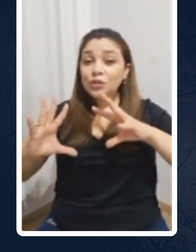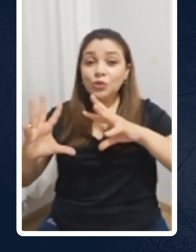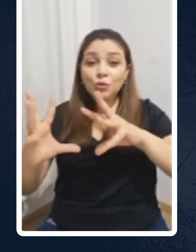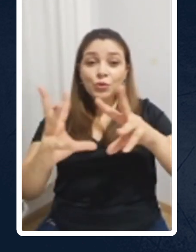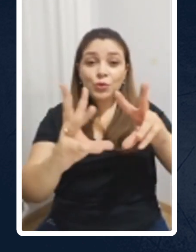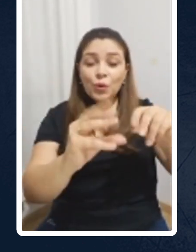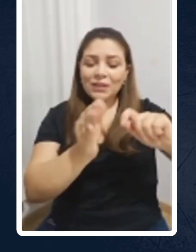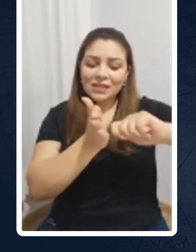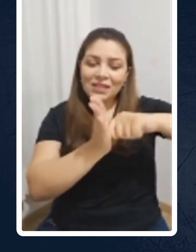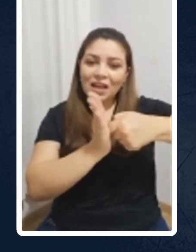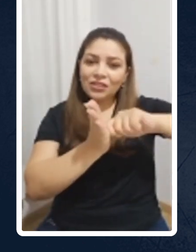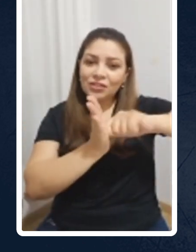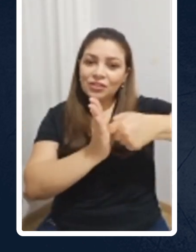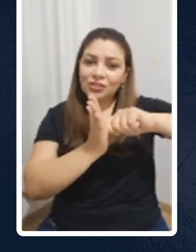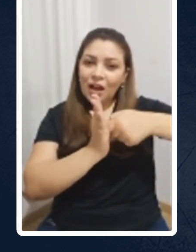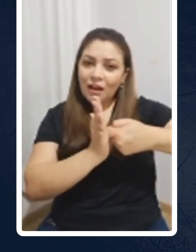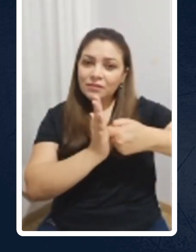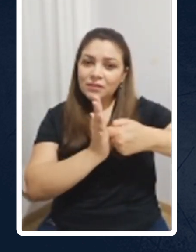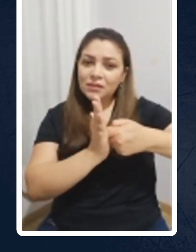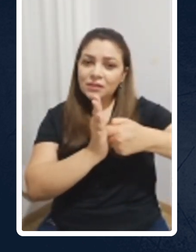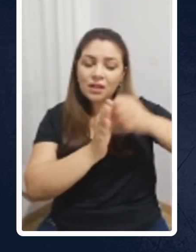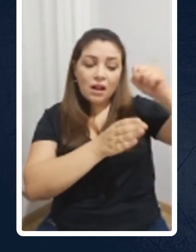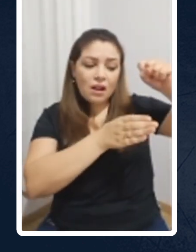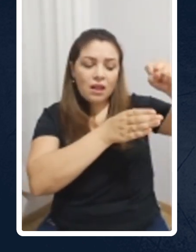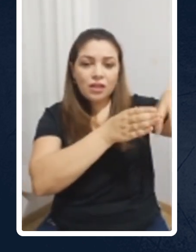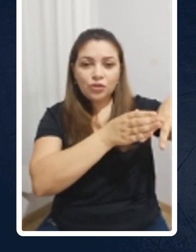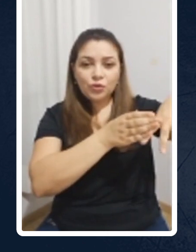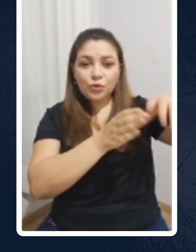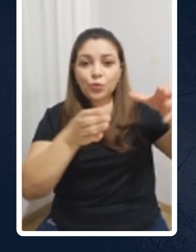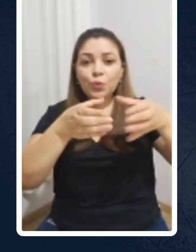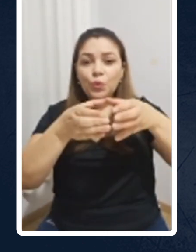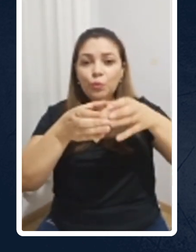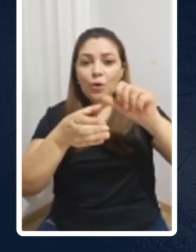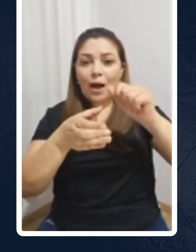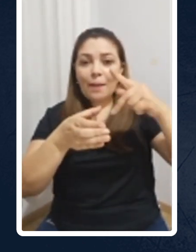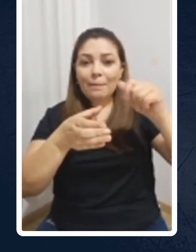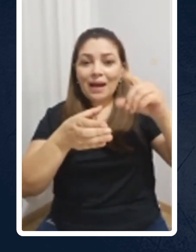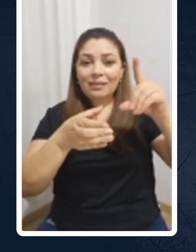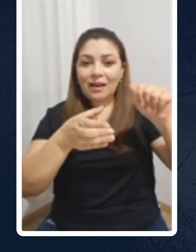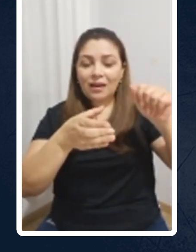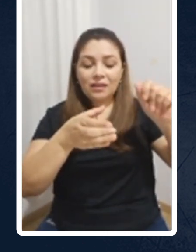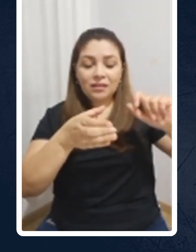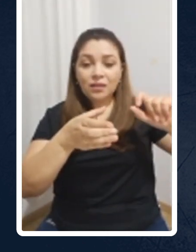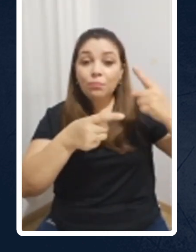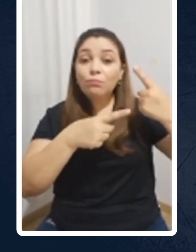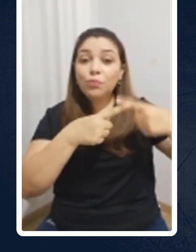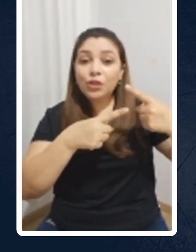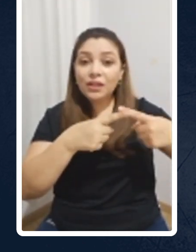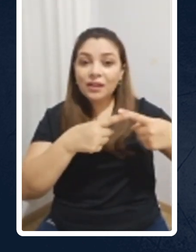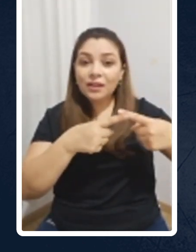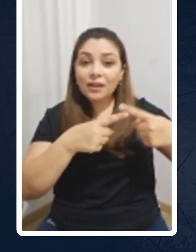Não precisa mais APADA, entendeu? Por quê? Ou porque a sociedade ficou